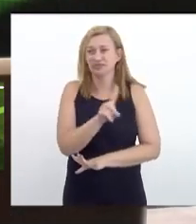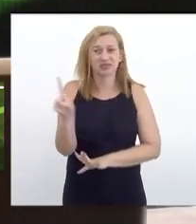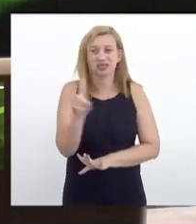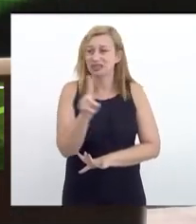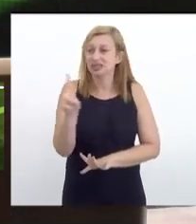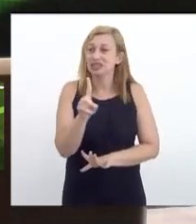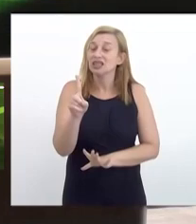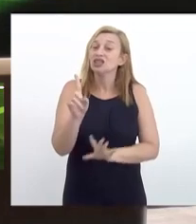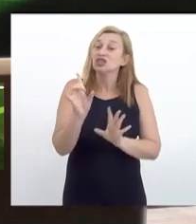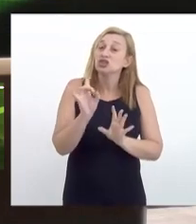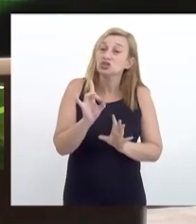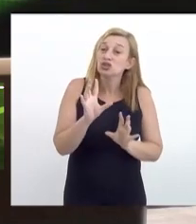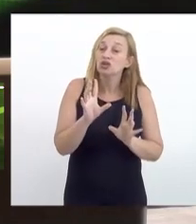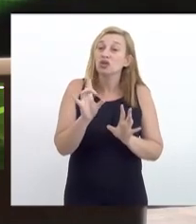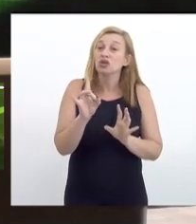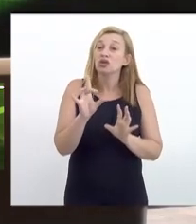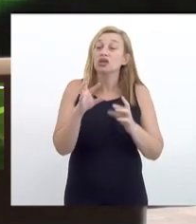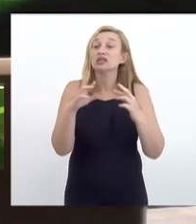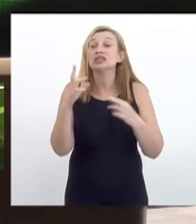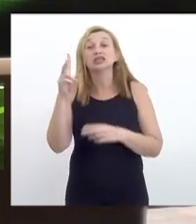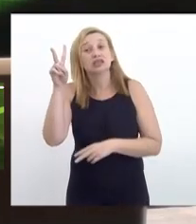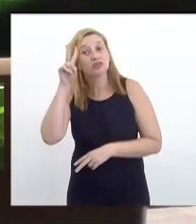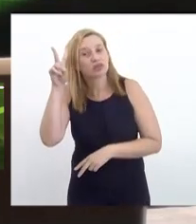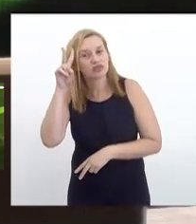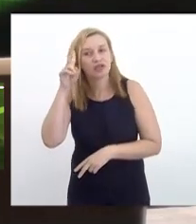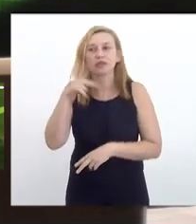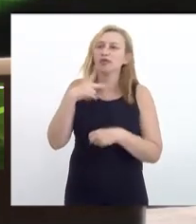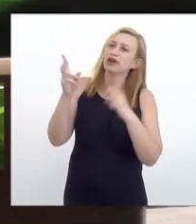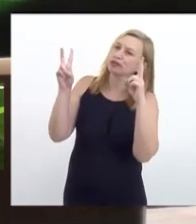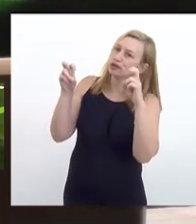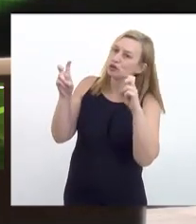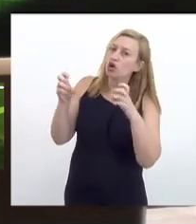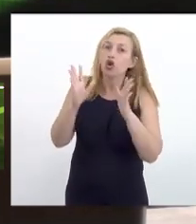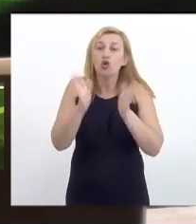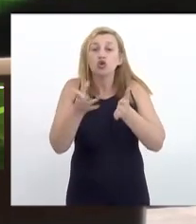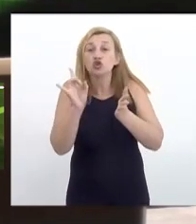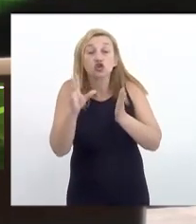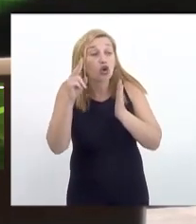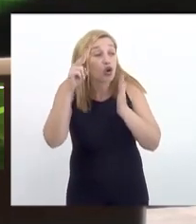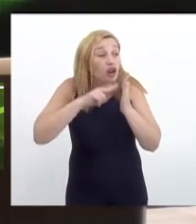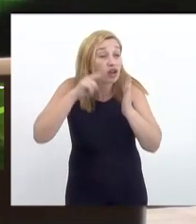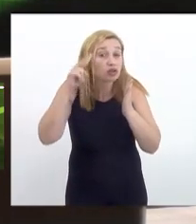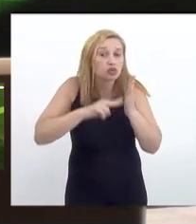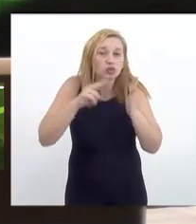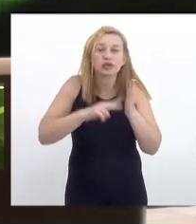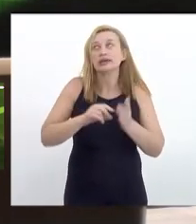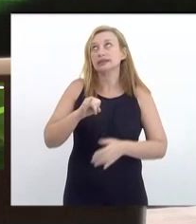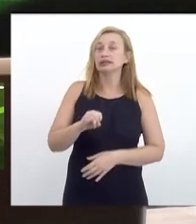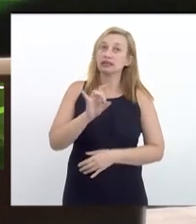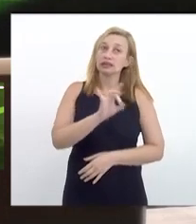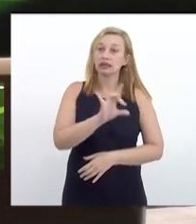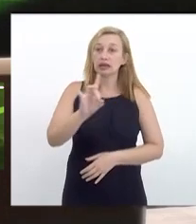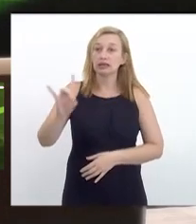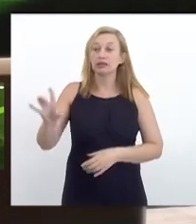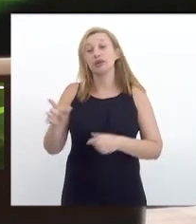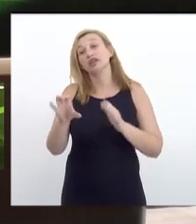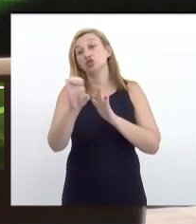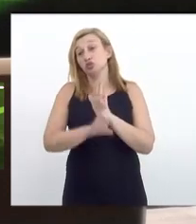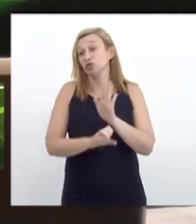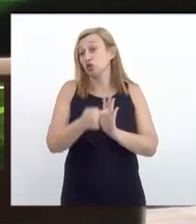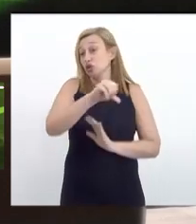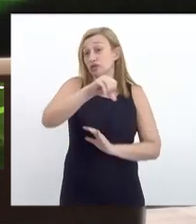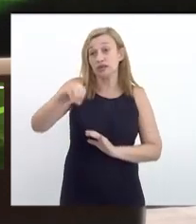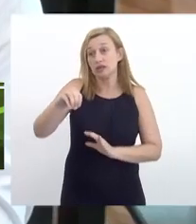A audiência pública será segunda-feira Para isso Nós estamos aqui fazendo uma linha Se a gente for fazer Cada emenda Discutir cada emenda Tem 900